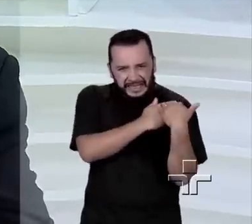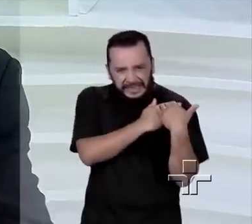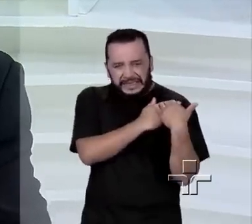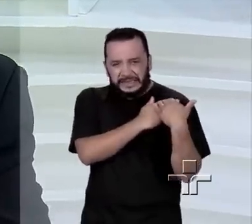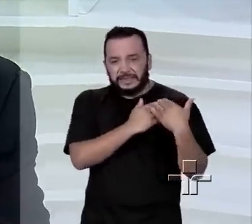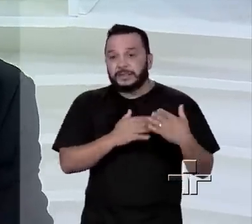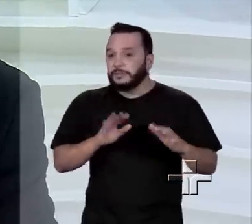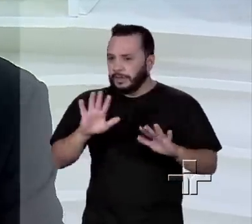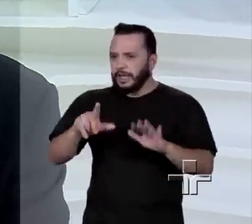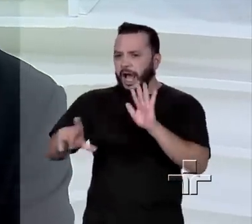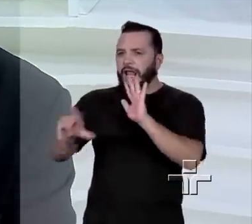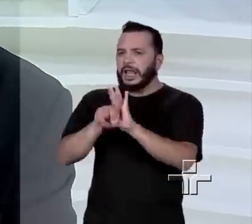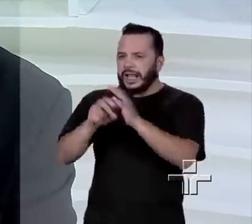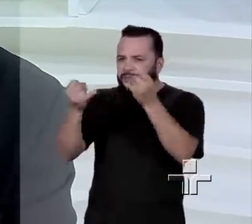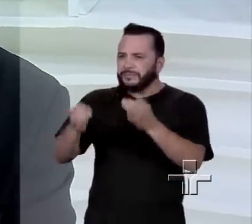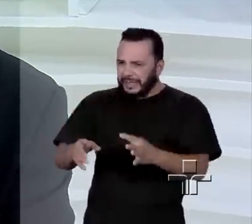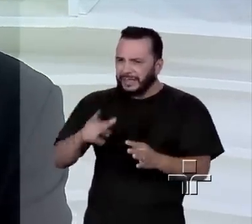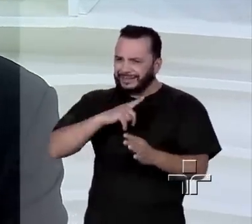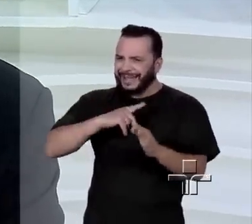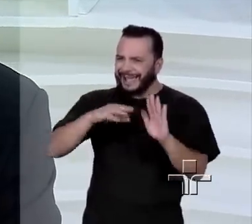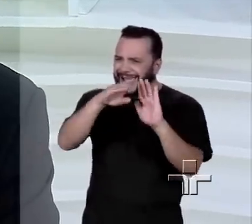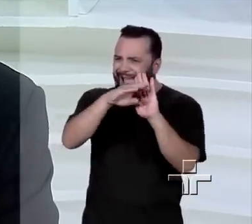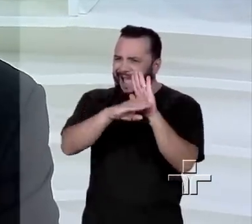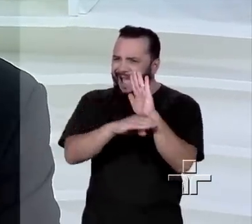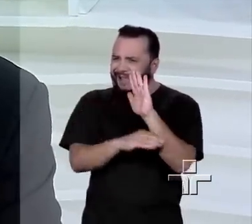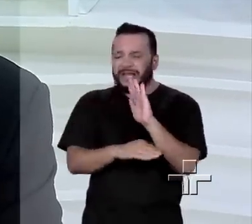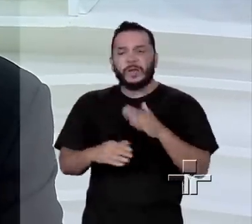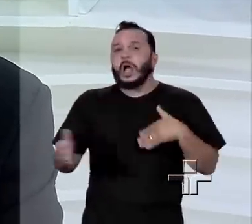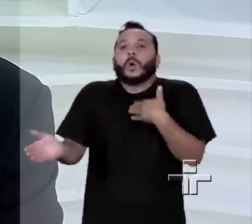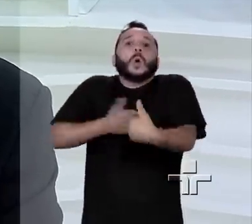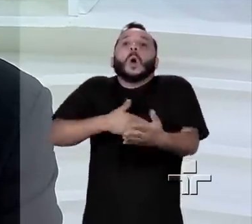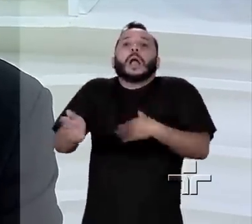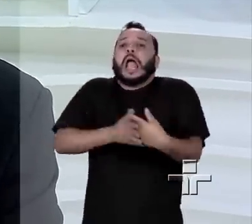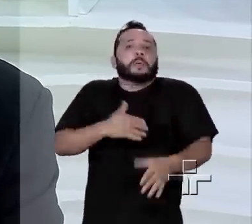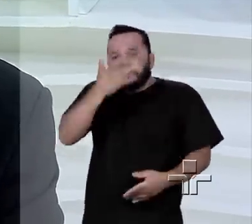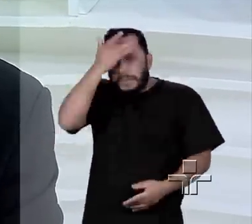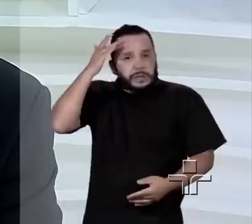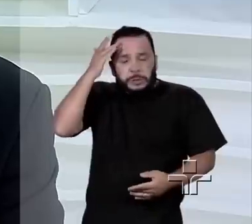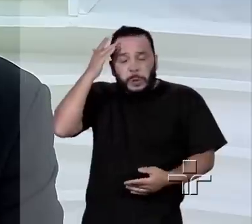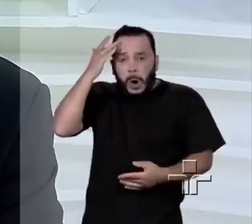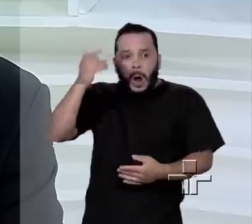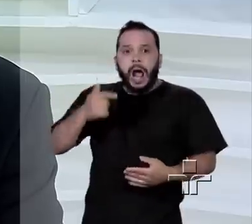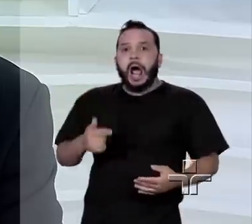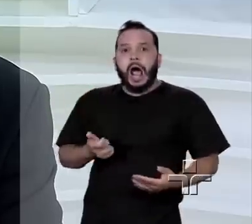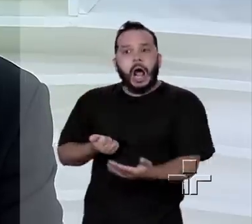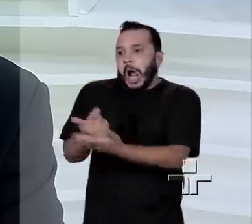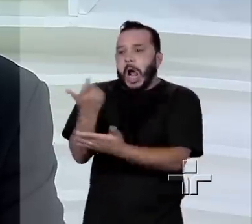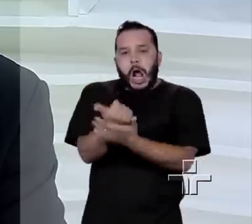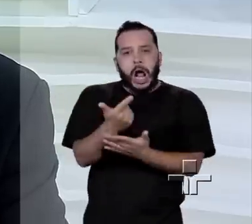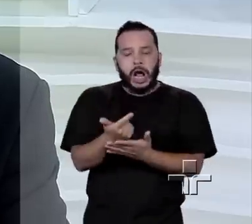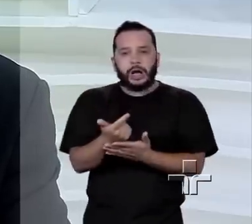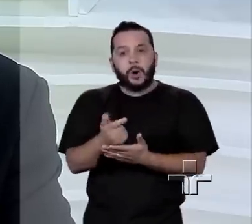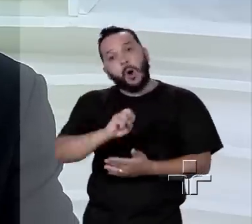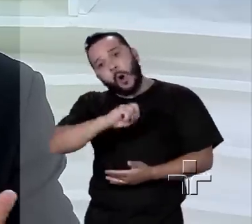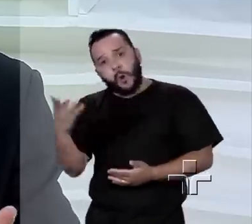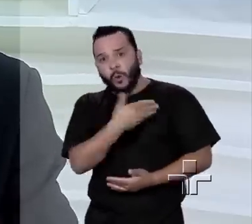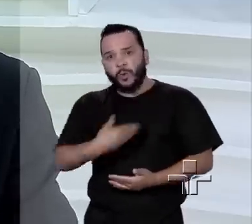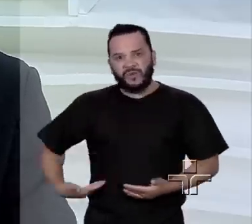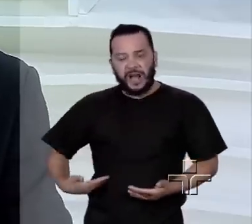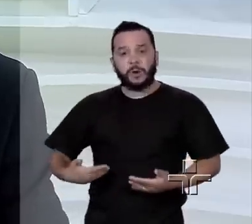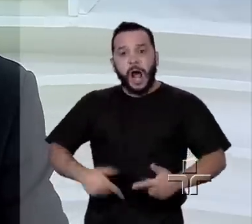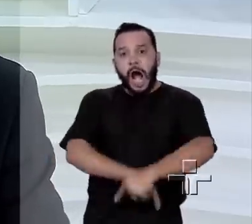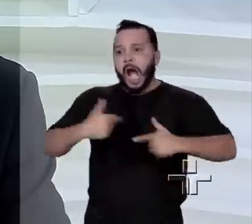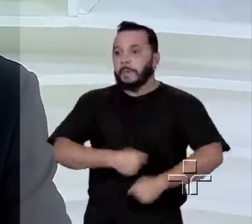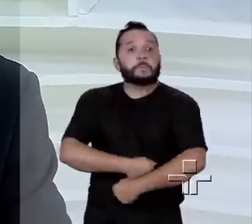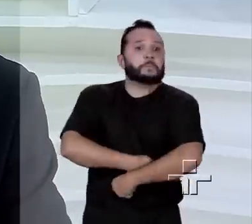ela estabelece pré-requisitos. Ninguém está falando na distribuição de armas